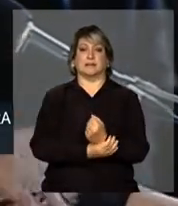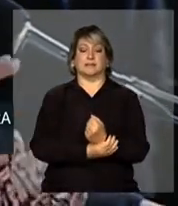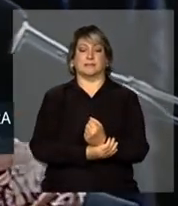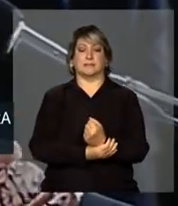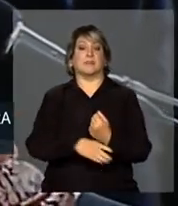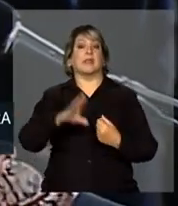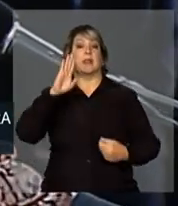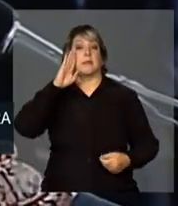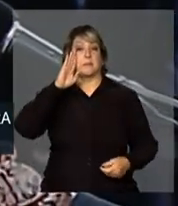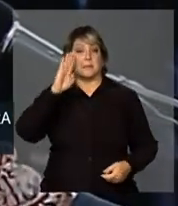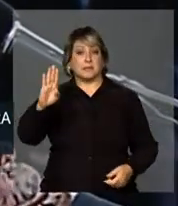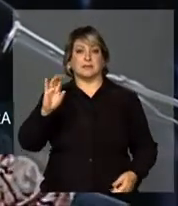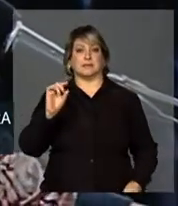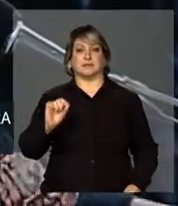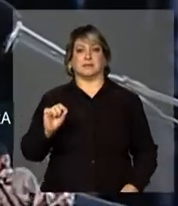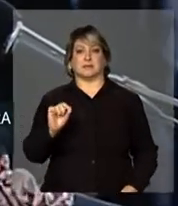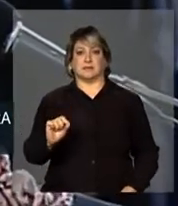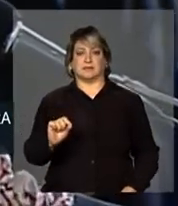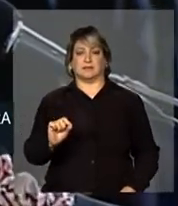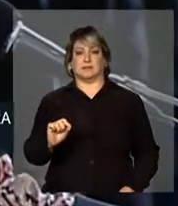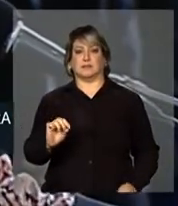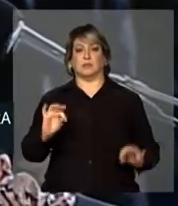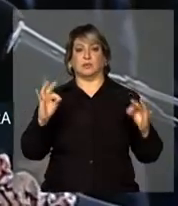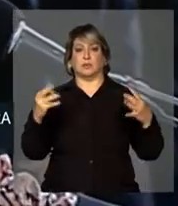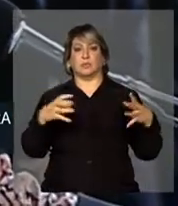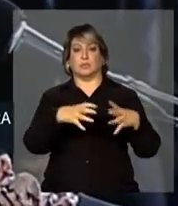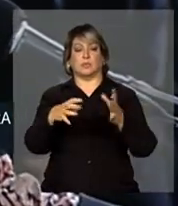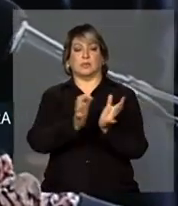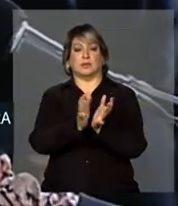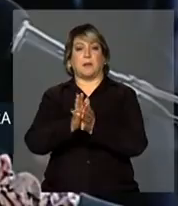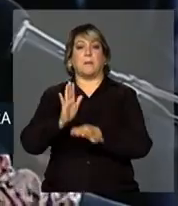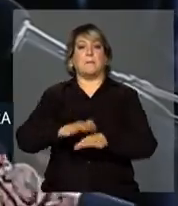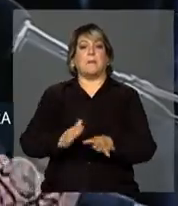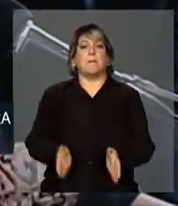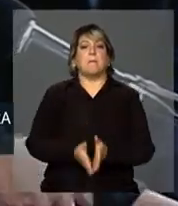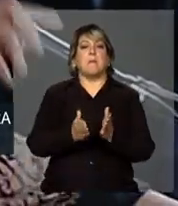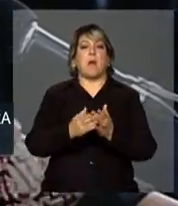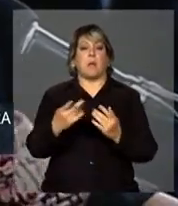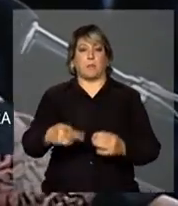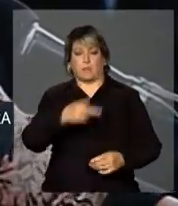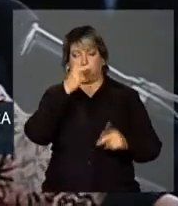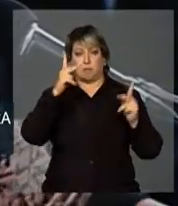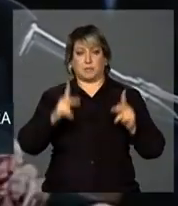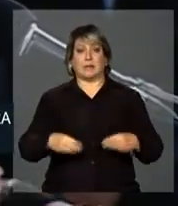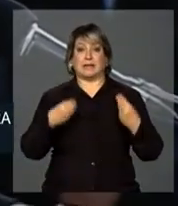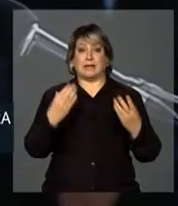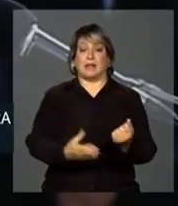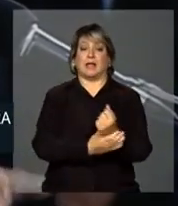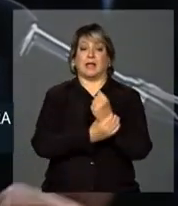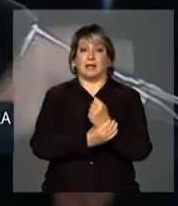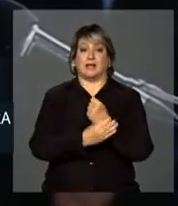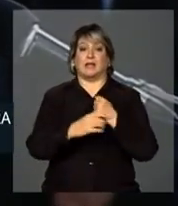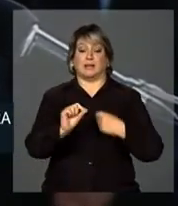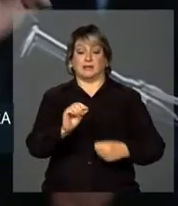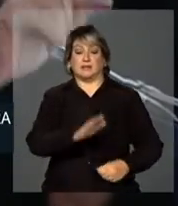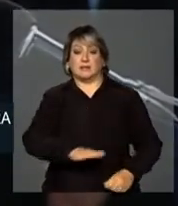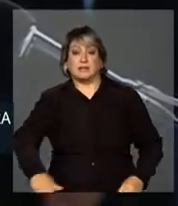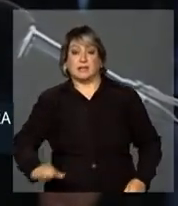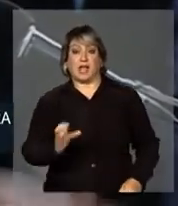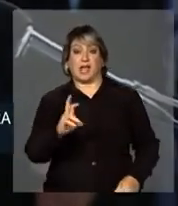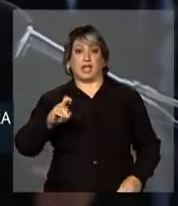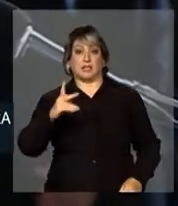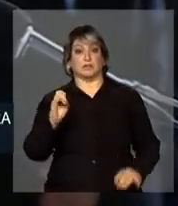e, principalmente, para as camadas mais pobres da população, garantir creche de